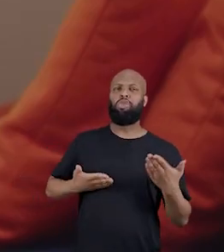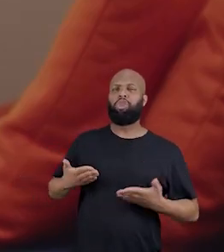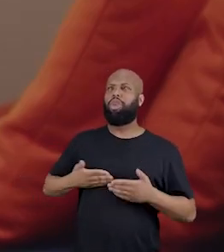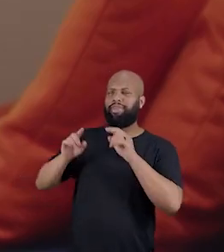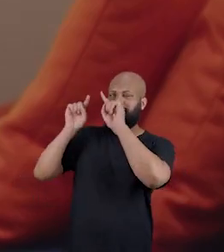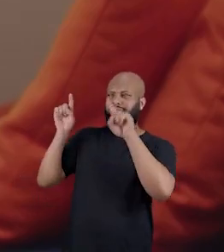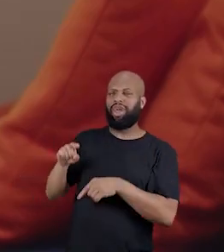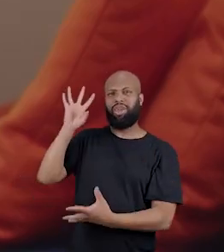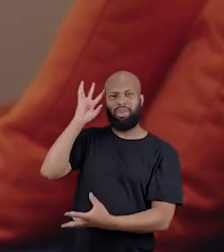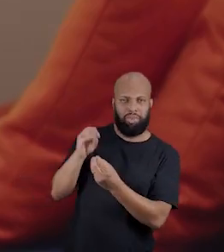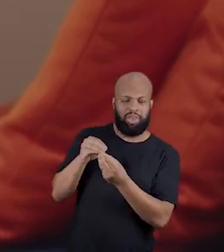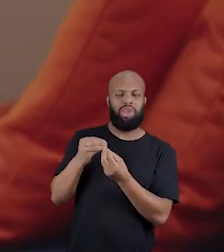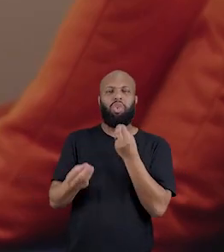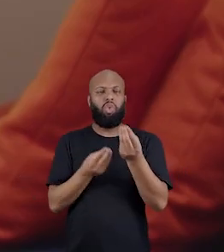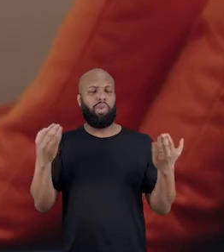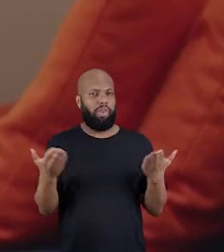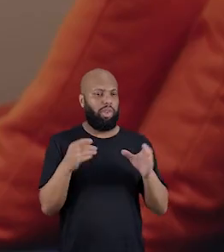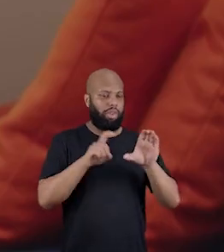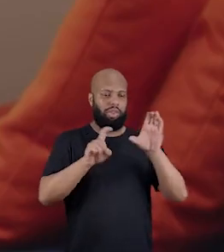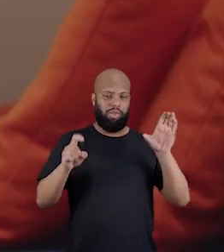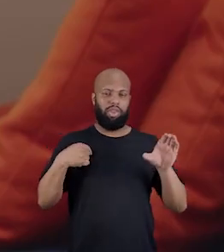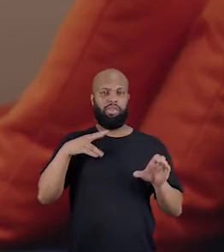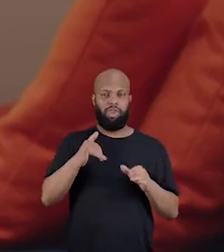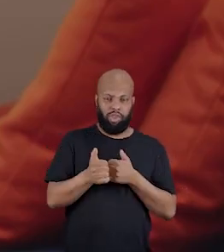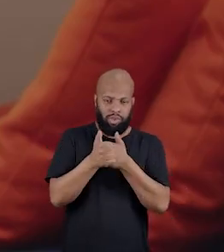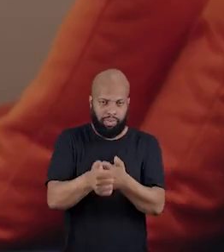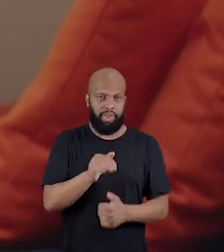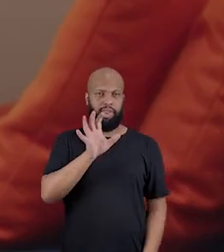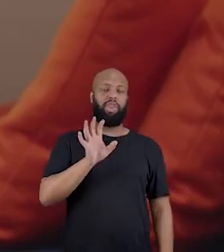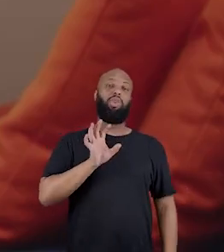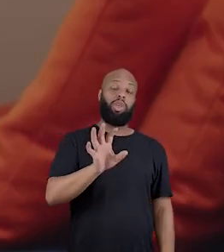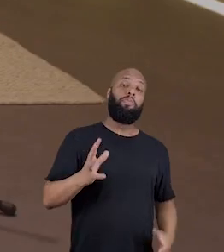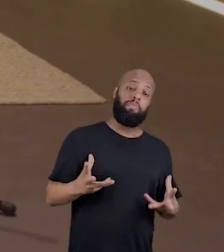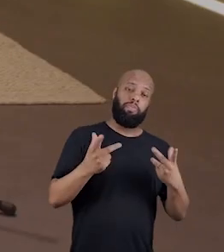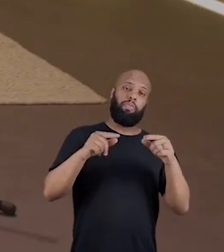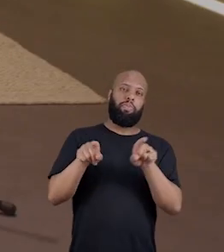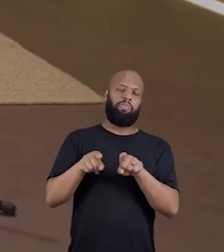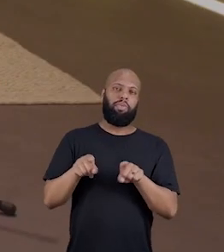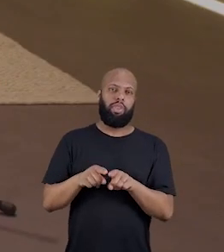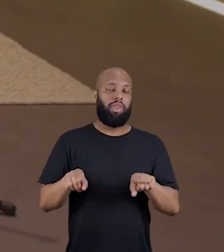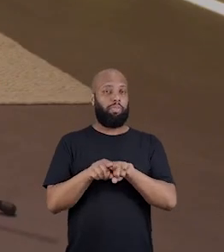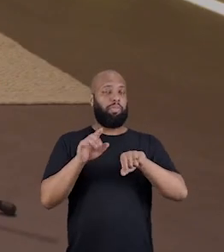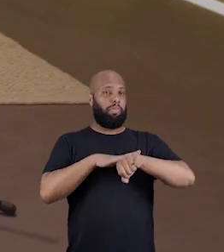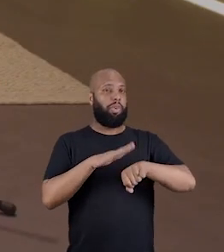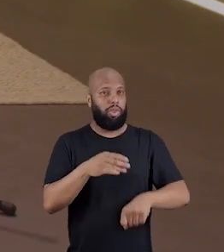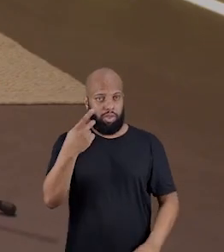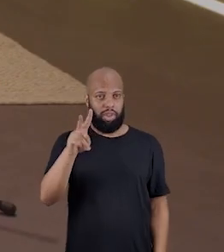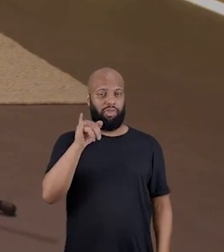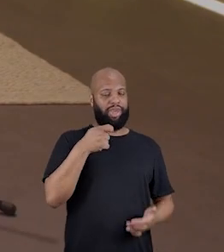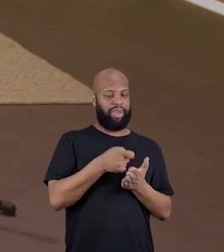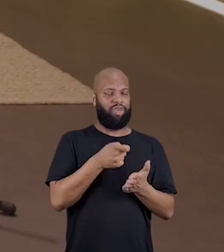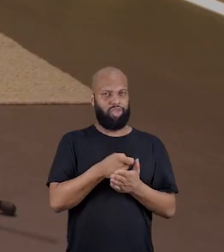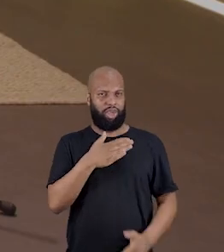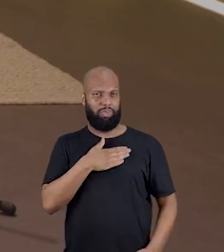está e qual o nível de autonomia que eu vou dar para ele, como que eu vou acompanhar isso. Isso é fantástico. Quanto o momento dele vai exigir de mim.